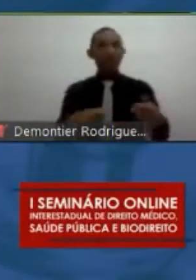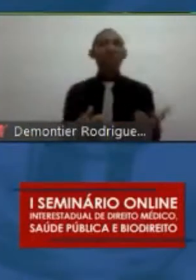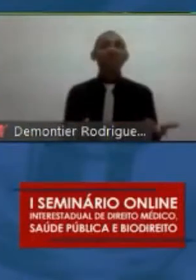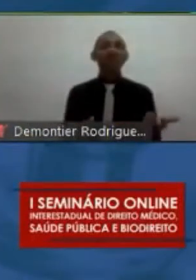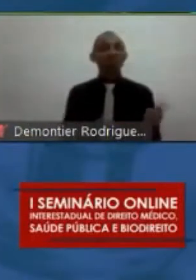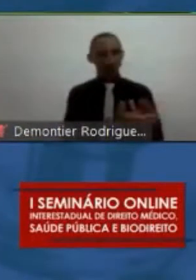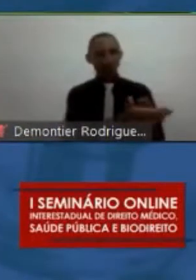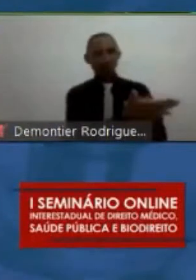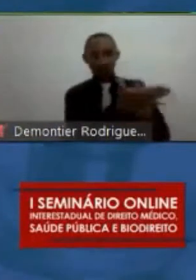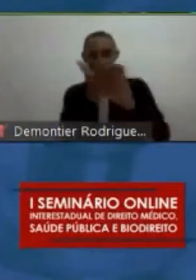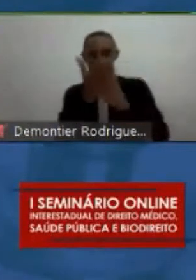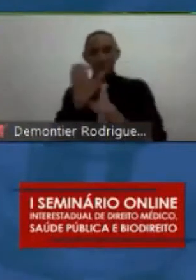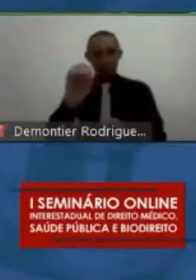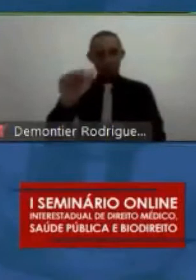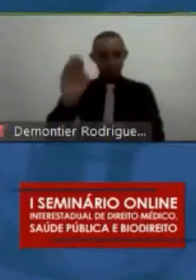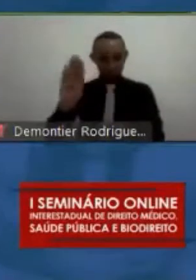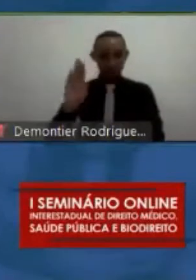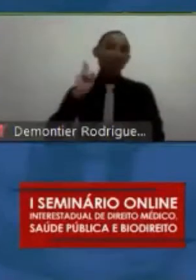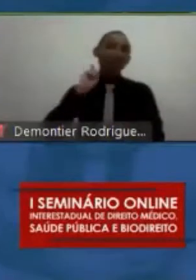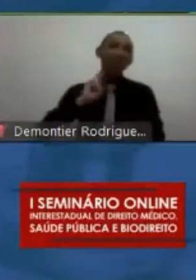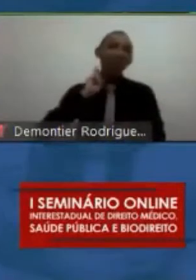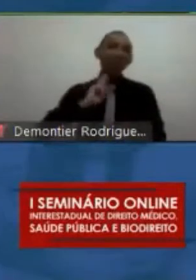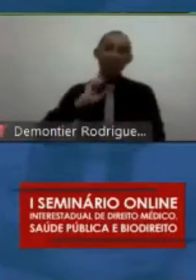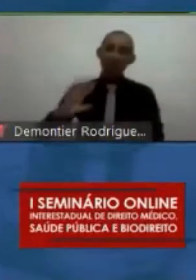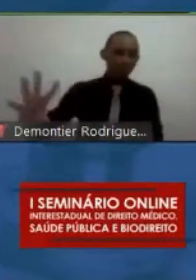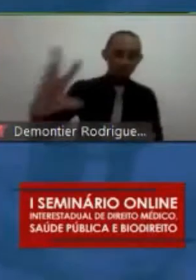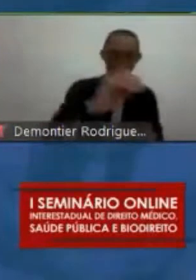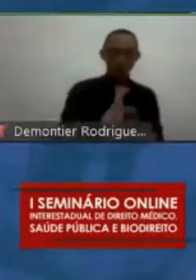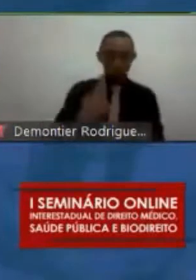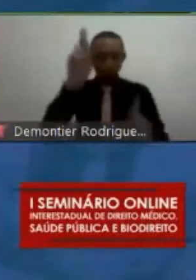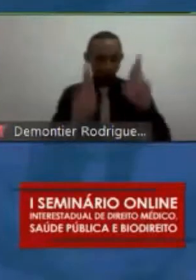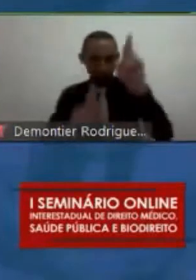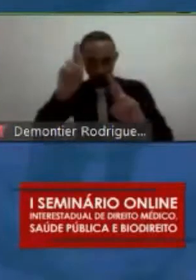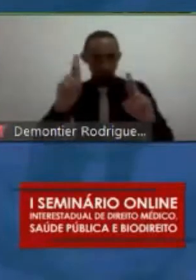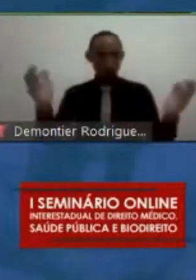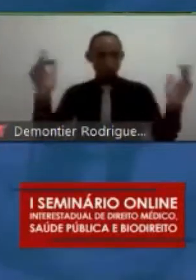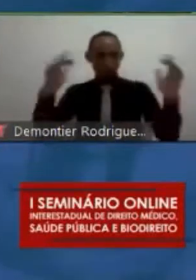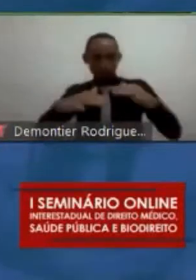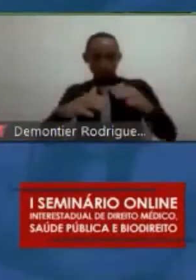à iniciativa da OAB, da UNES e também de todos os senhores estarem participando.